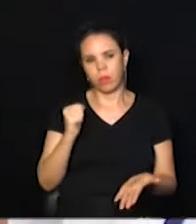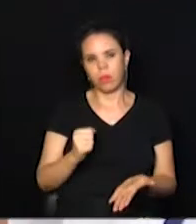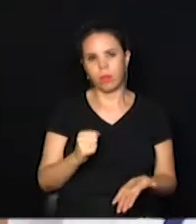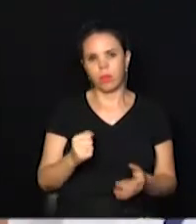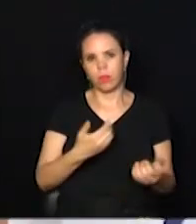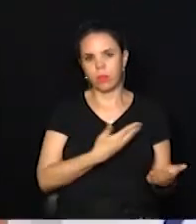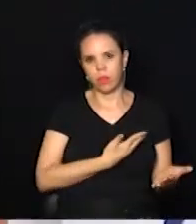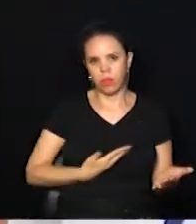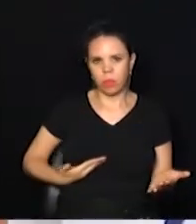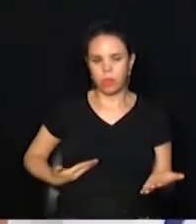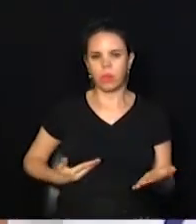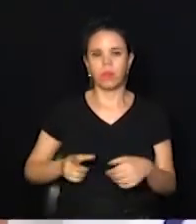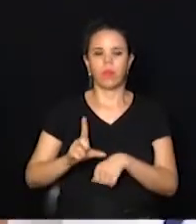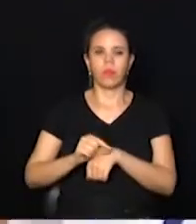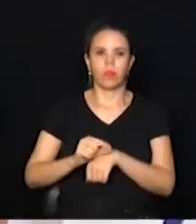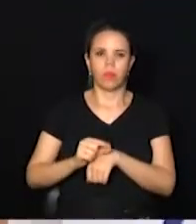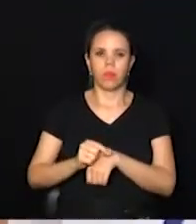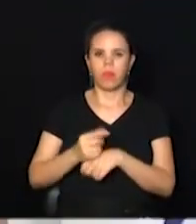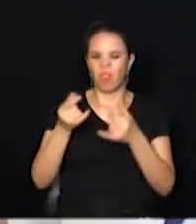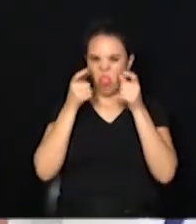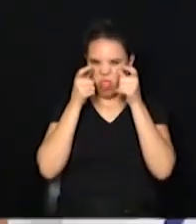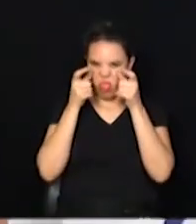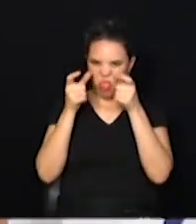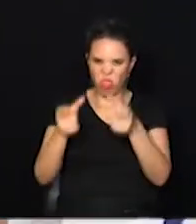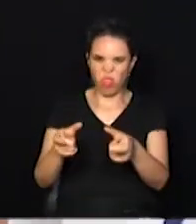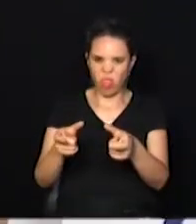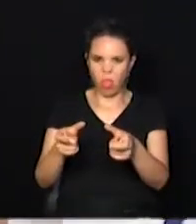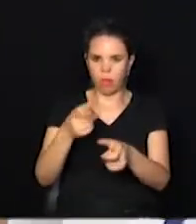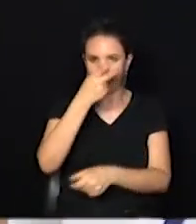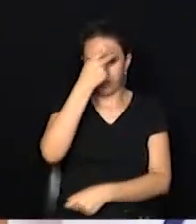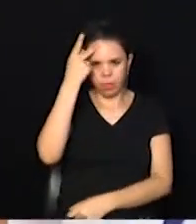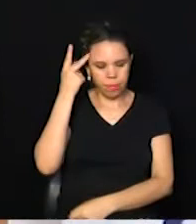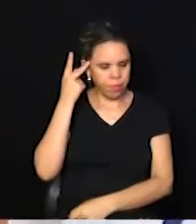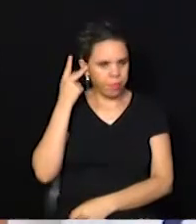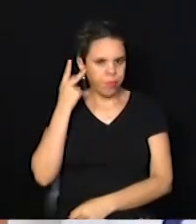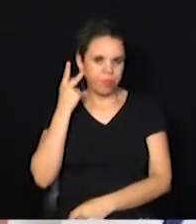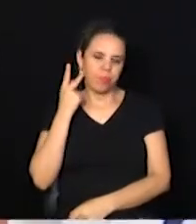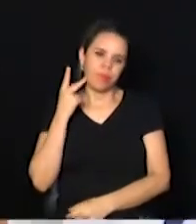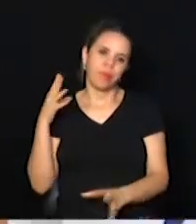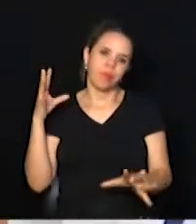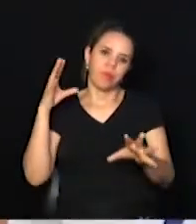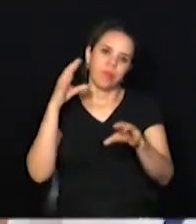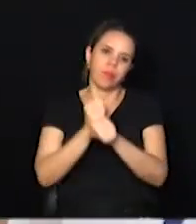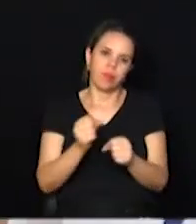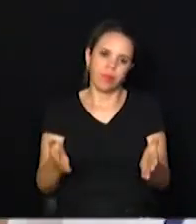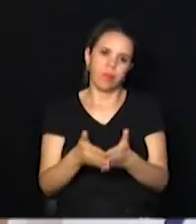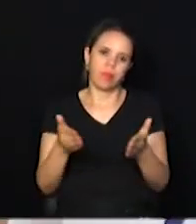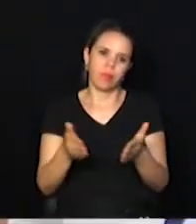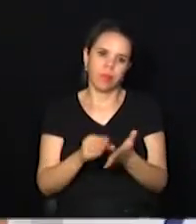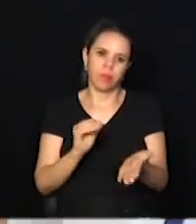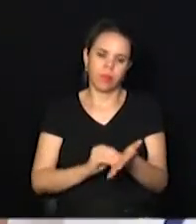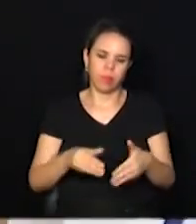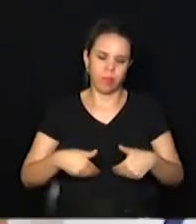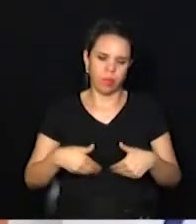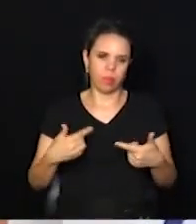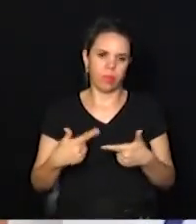poder capitalista, é a ganância, é as pessoas acumularem e deixar o pobre sem nada. E nós